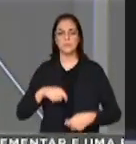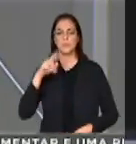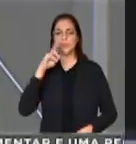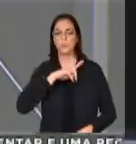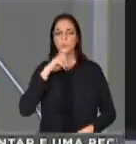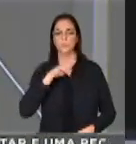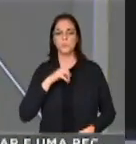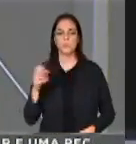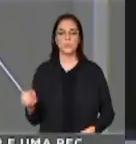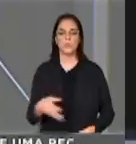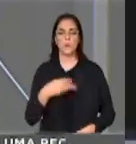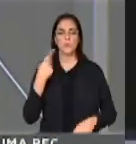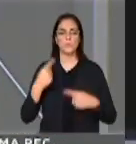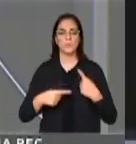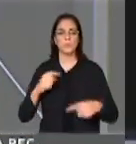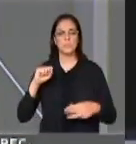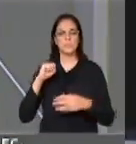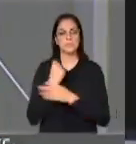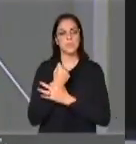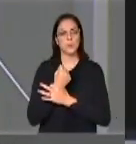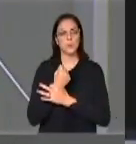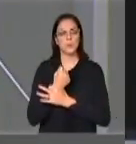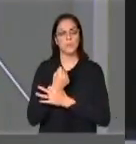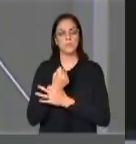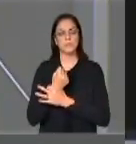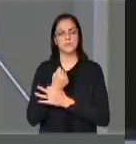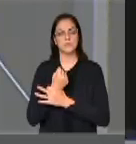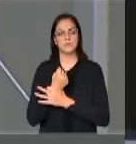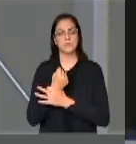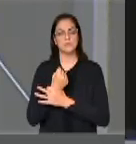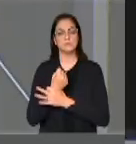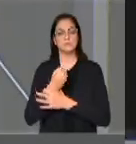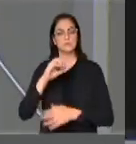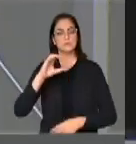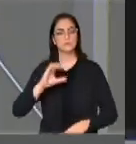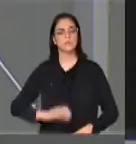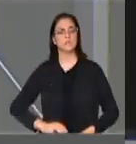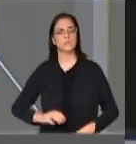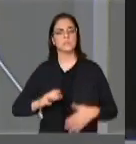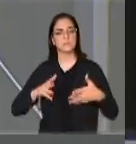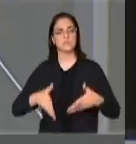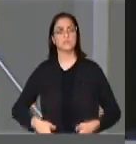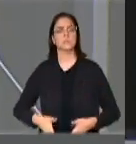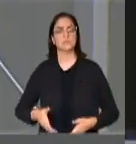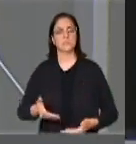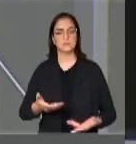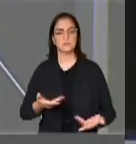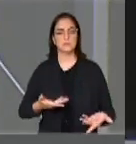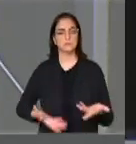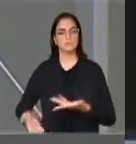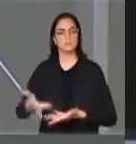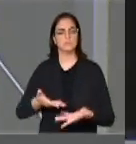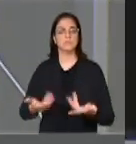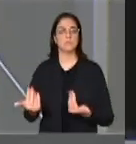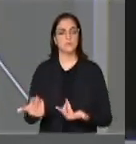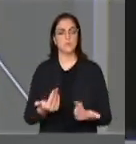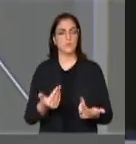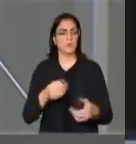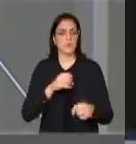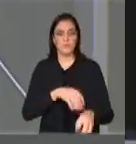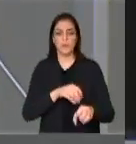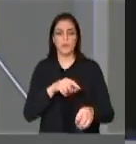políticas públicas que assegure a participação, a cidadania e o bem comum. Cuidado especial merece a